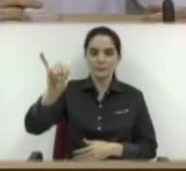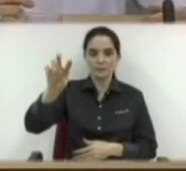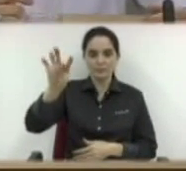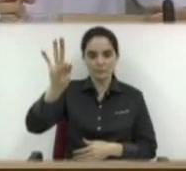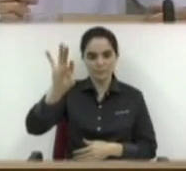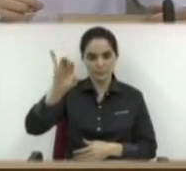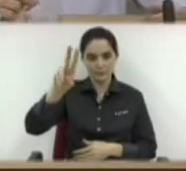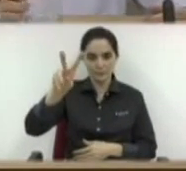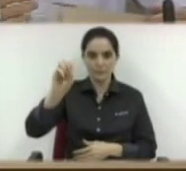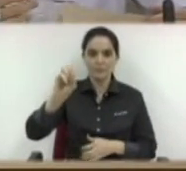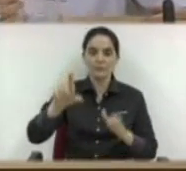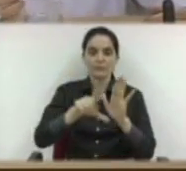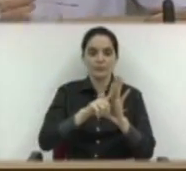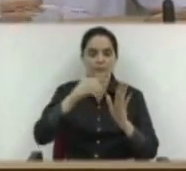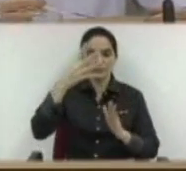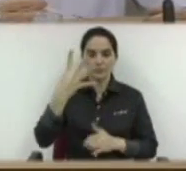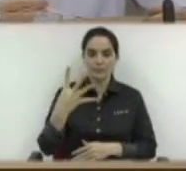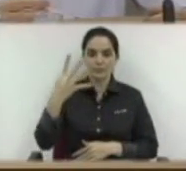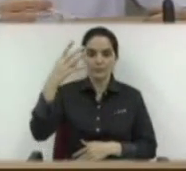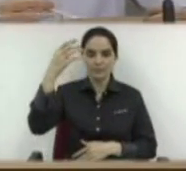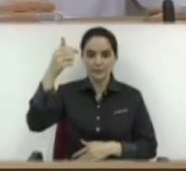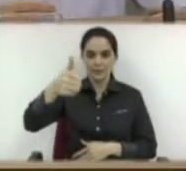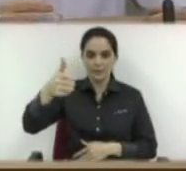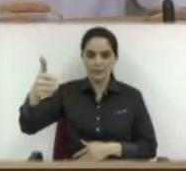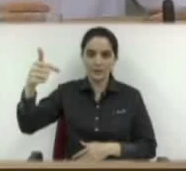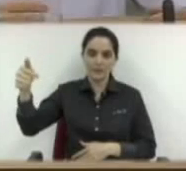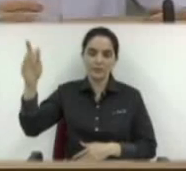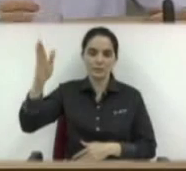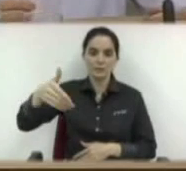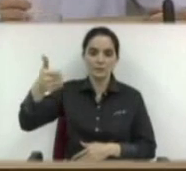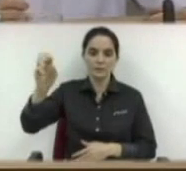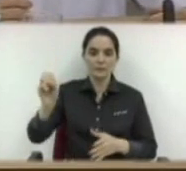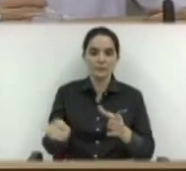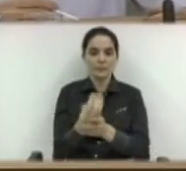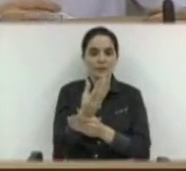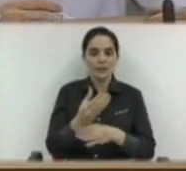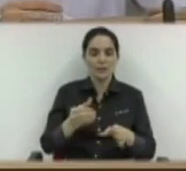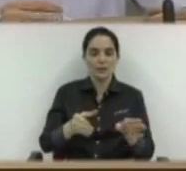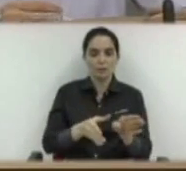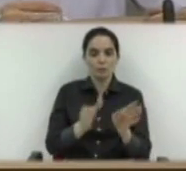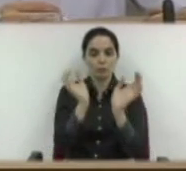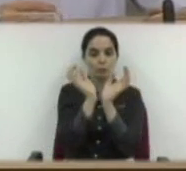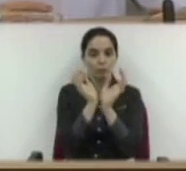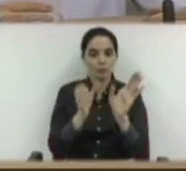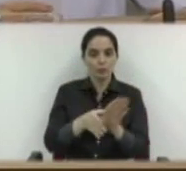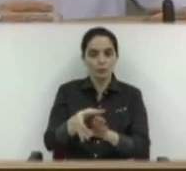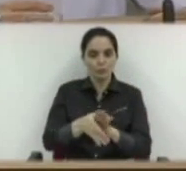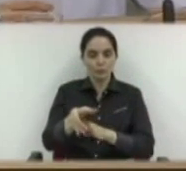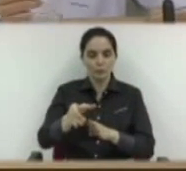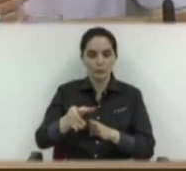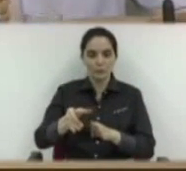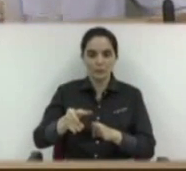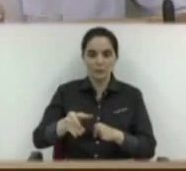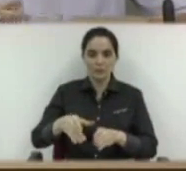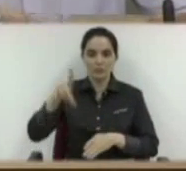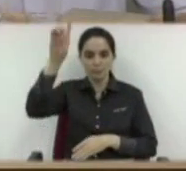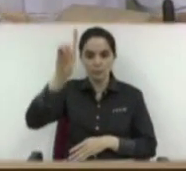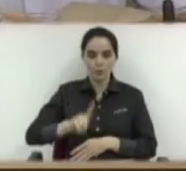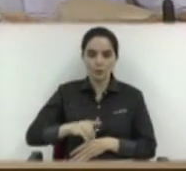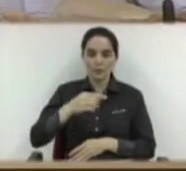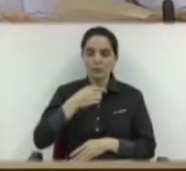4.117/2015, que dispõe sobre a criação do Conselho Municipal dos Direitos da Mulher de